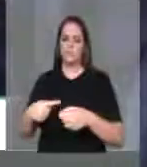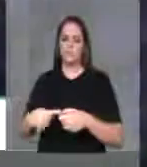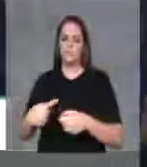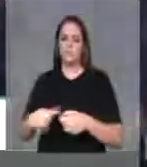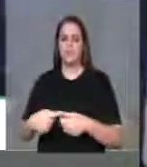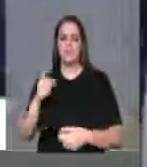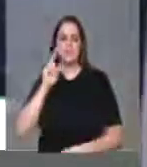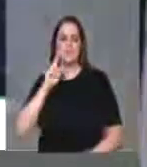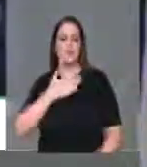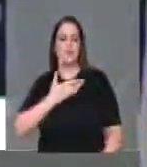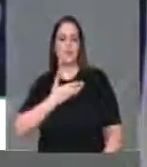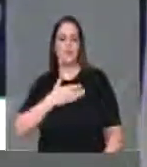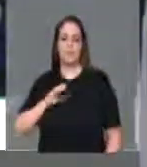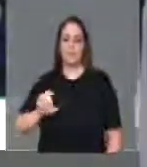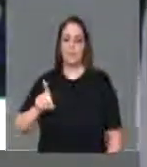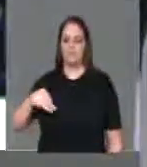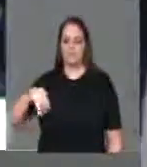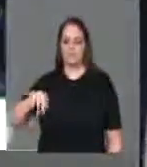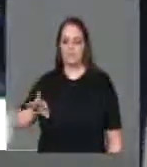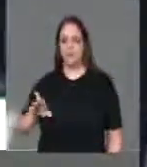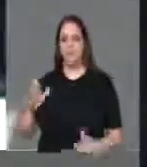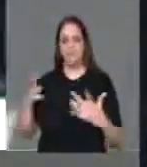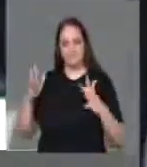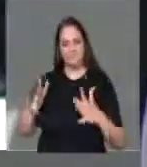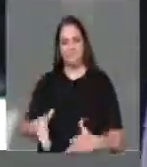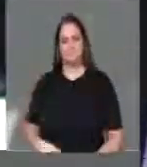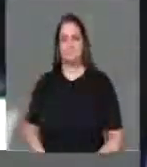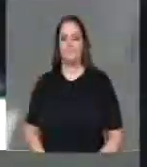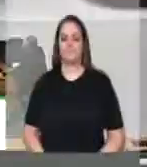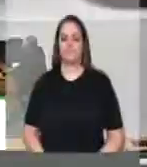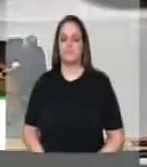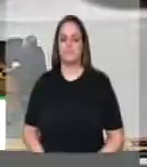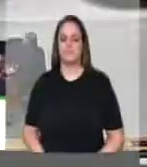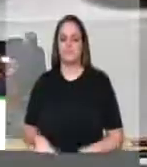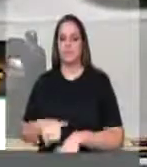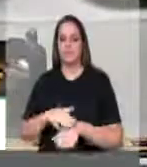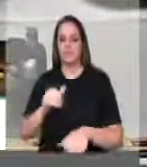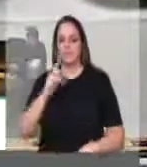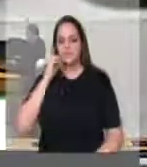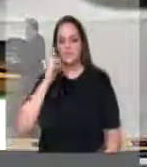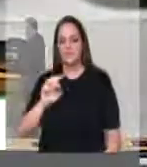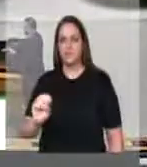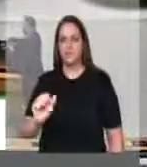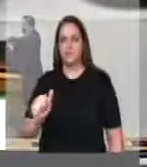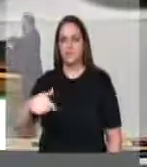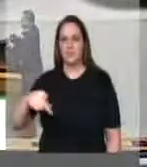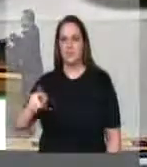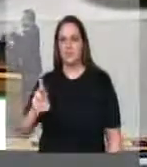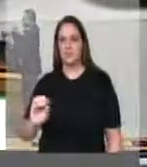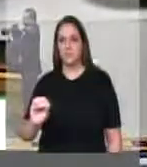nome do meu amigo Edmar. Parabéns, Canavieiras. Deputado Sandro Alex. Muito obrigado, senhor